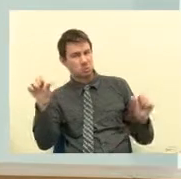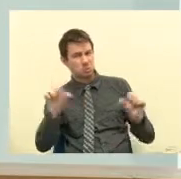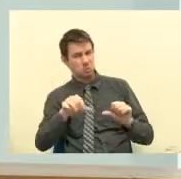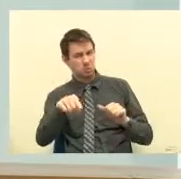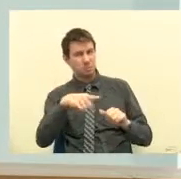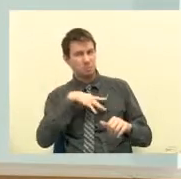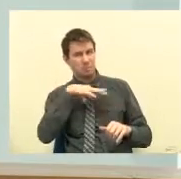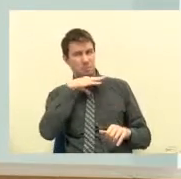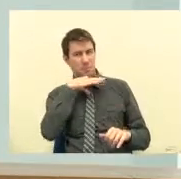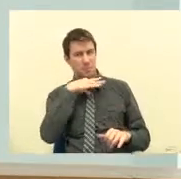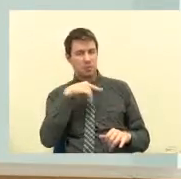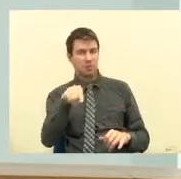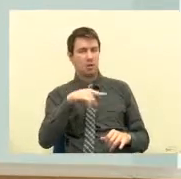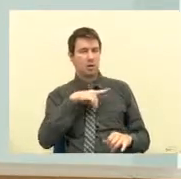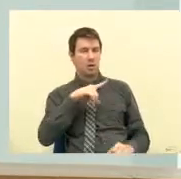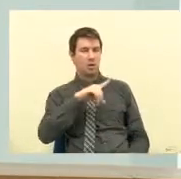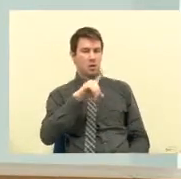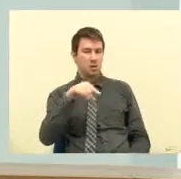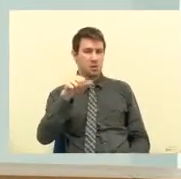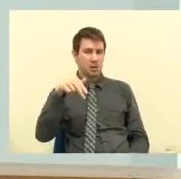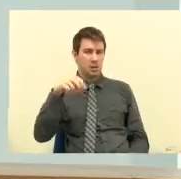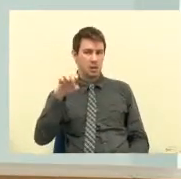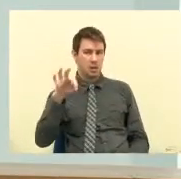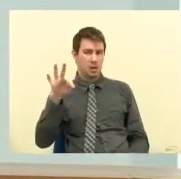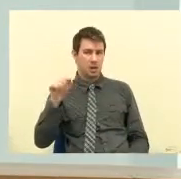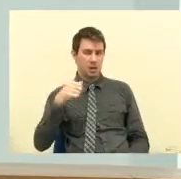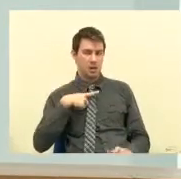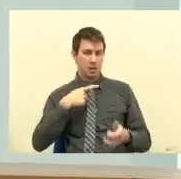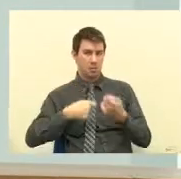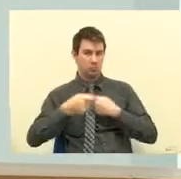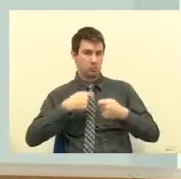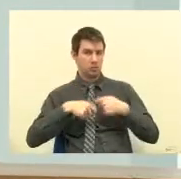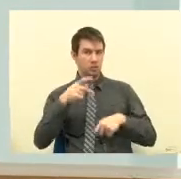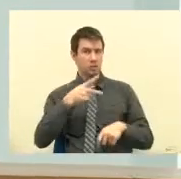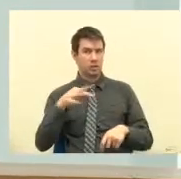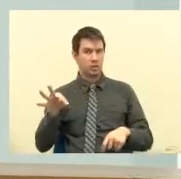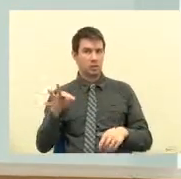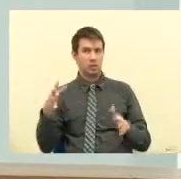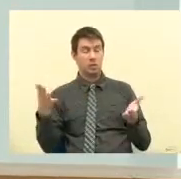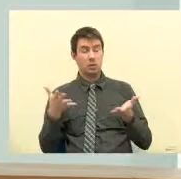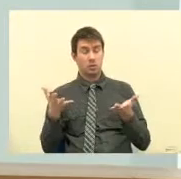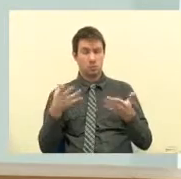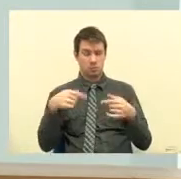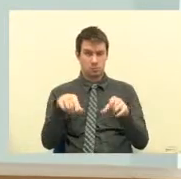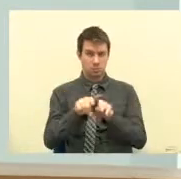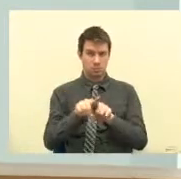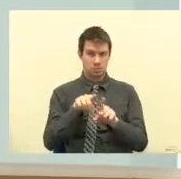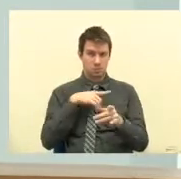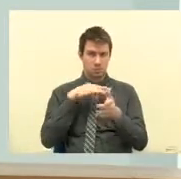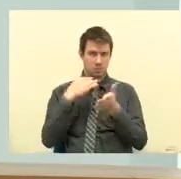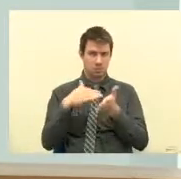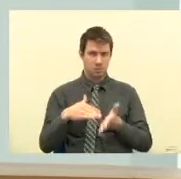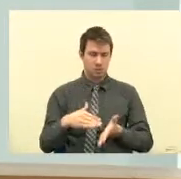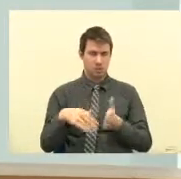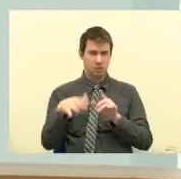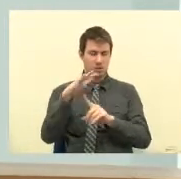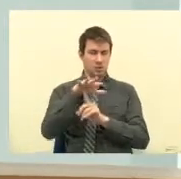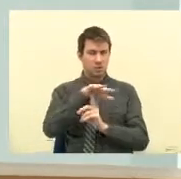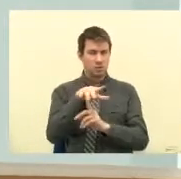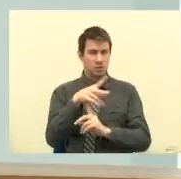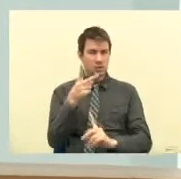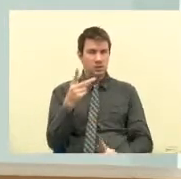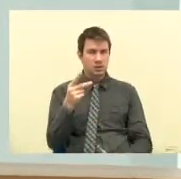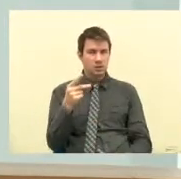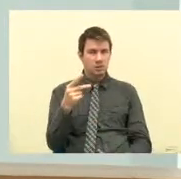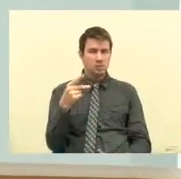este que já veio corrido de várias cidades administrada pelo PT, e hoje ocupo o cargo de secretário do meio ambiente da segunda